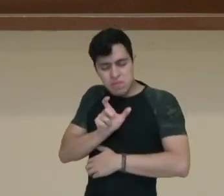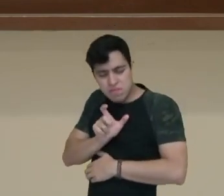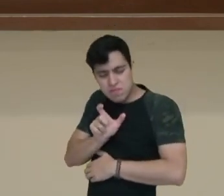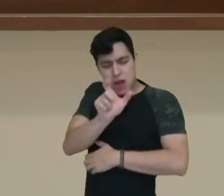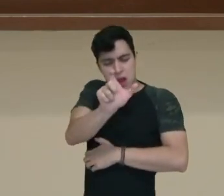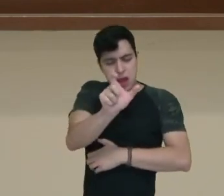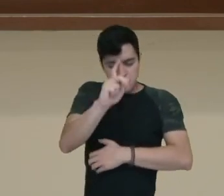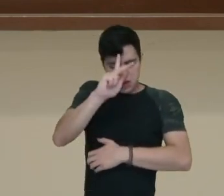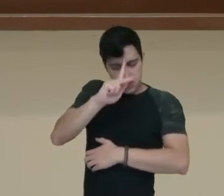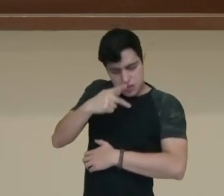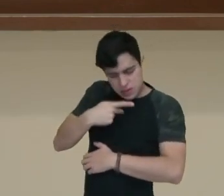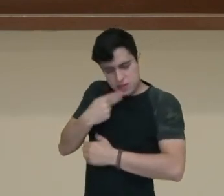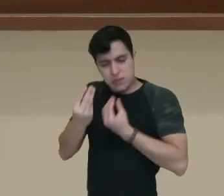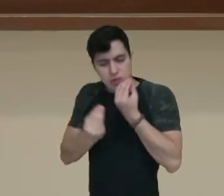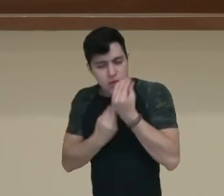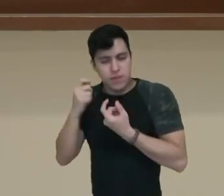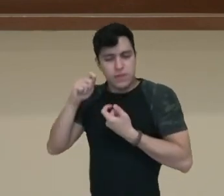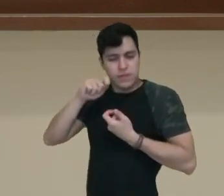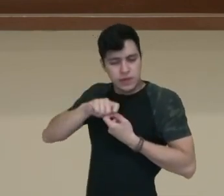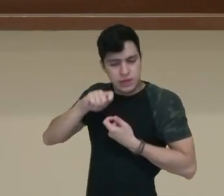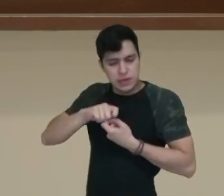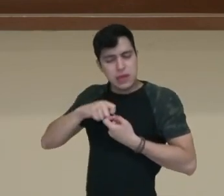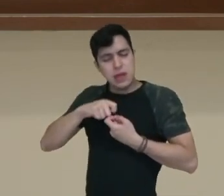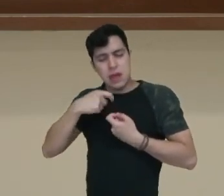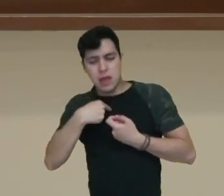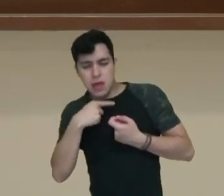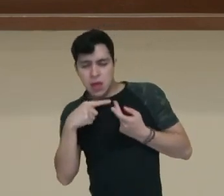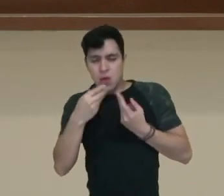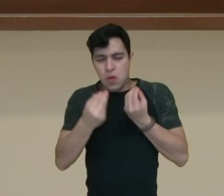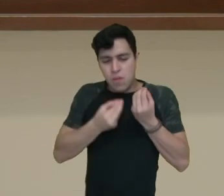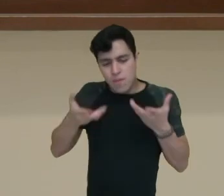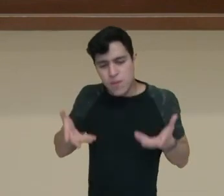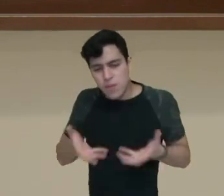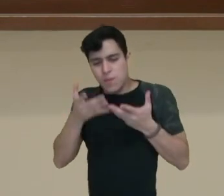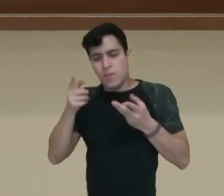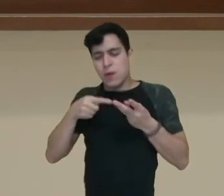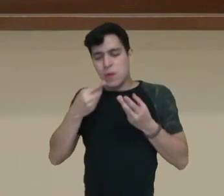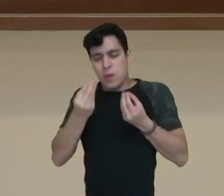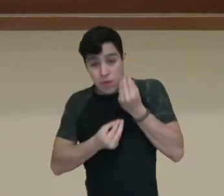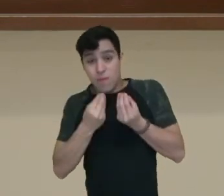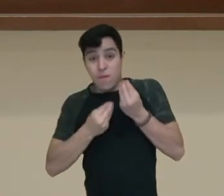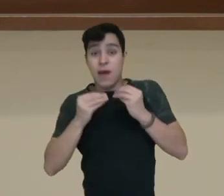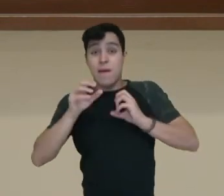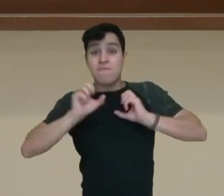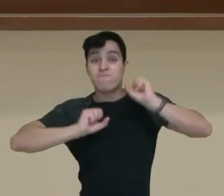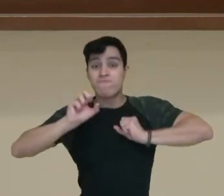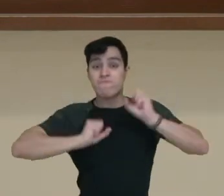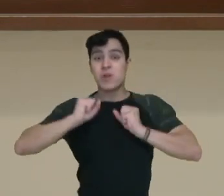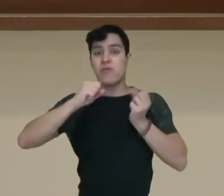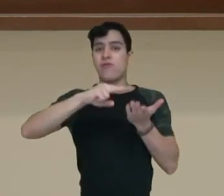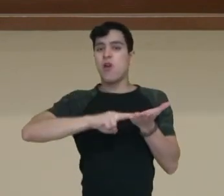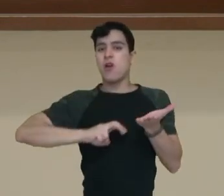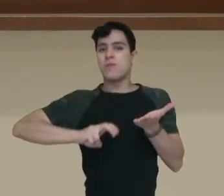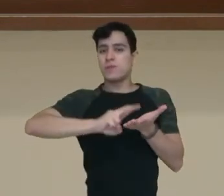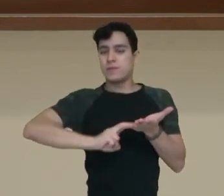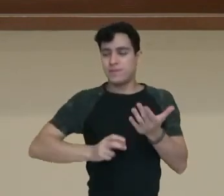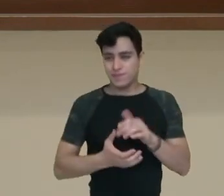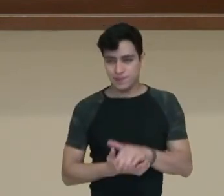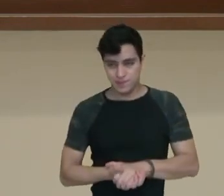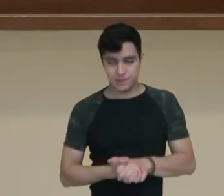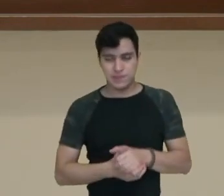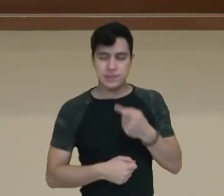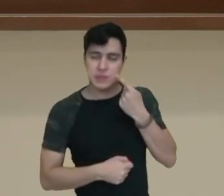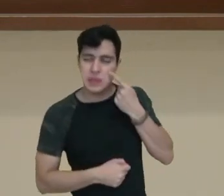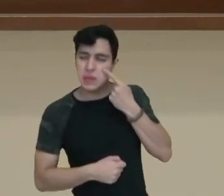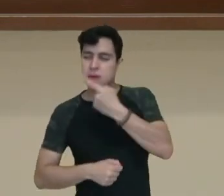a pessoa que está fazendo o uso daquela palavra ali, tá? Aqui nós temos uma proposta de atividade para a